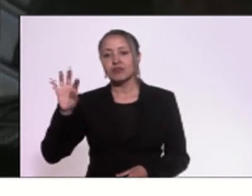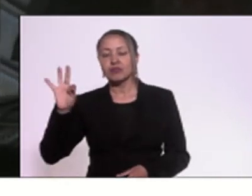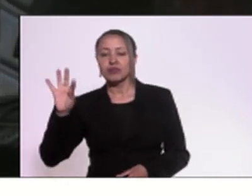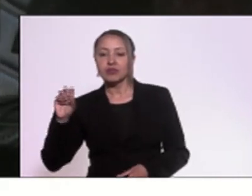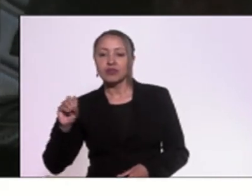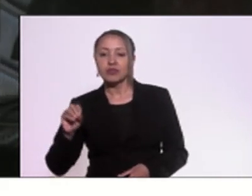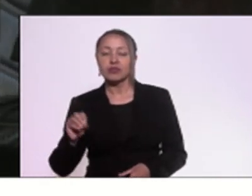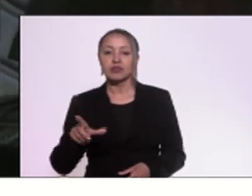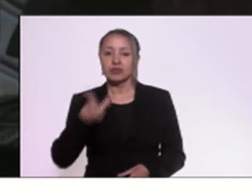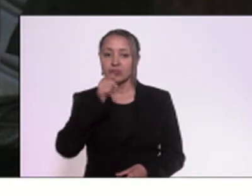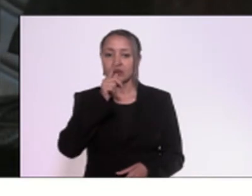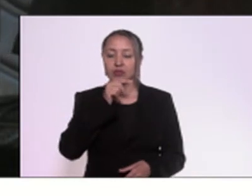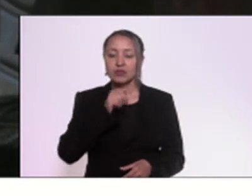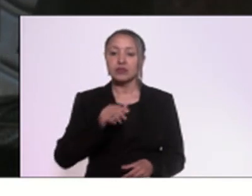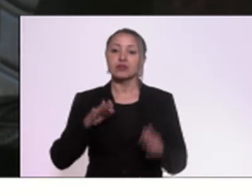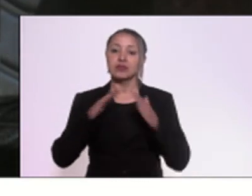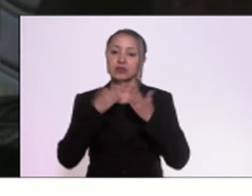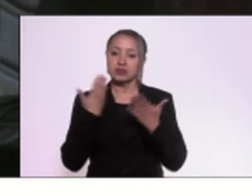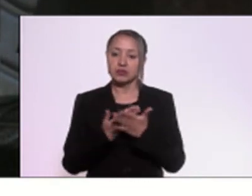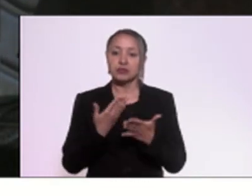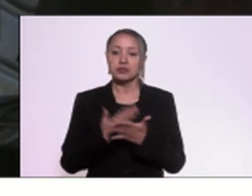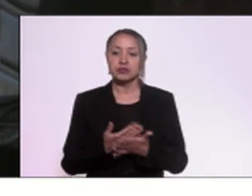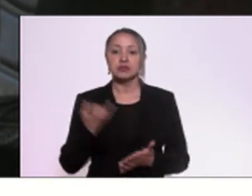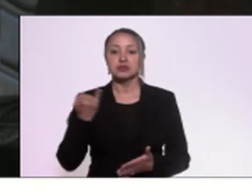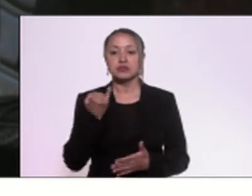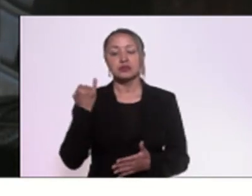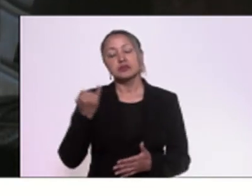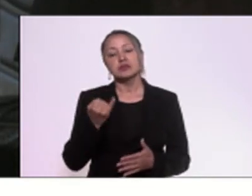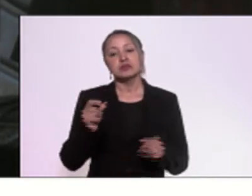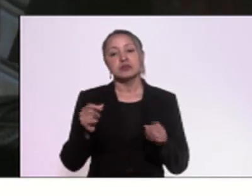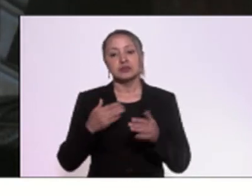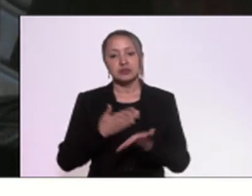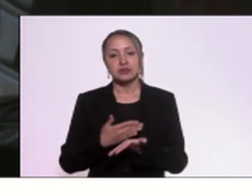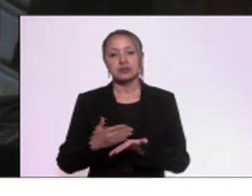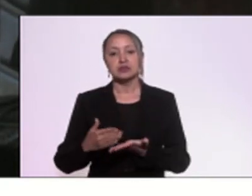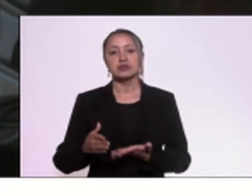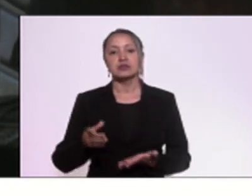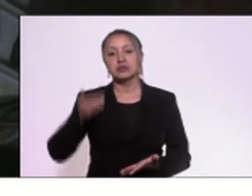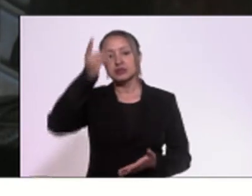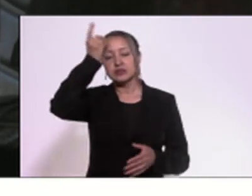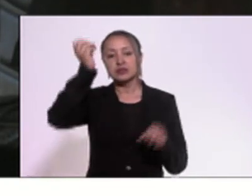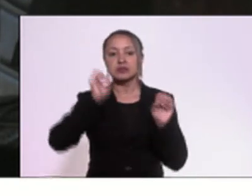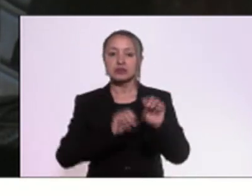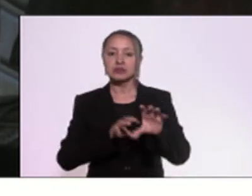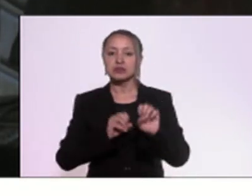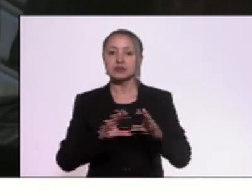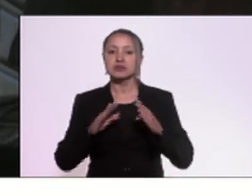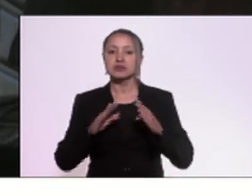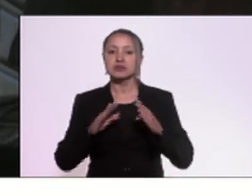do que passar dinheiro via convênio, demora ano e meio, e aí o dinheiro nunca chega, o Ponto Cine ia fechar. E aí